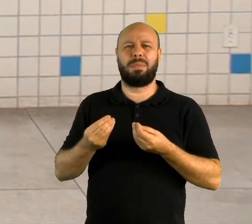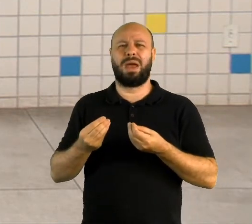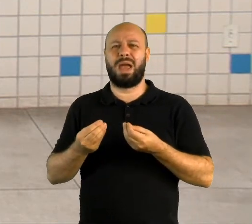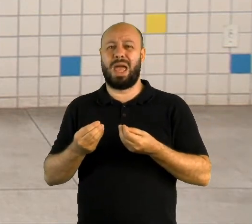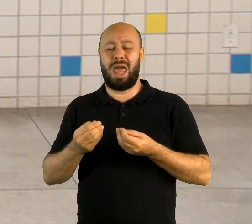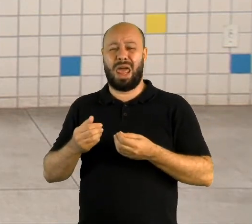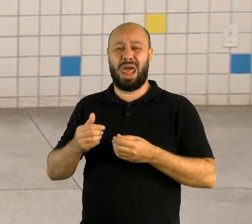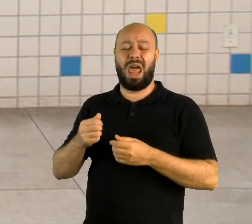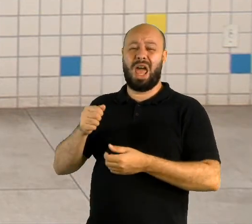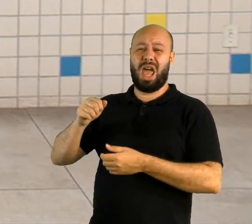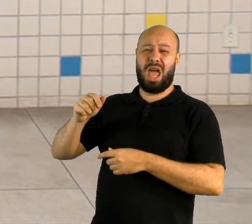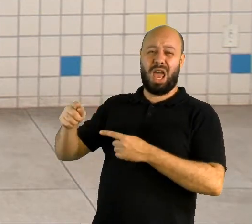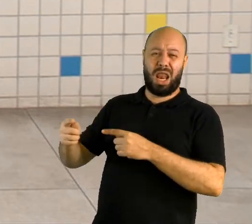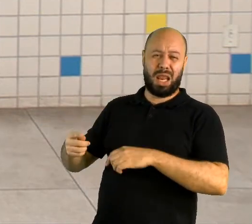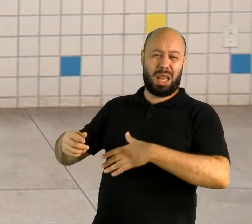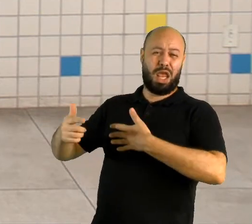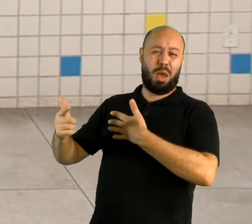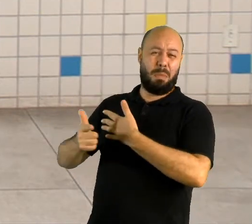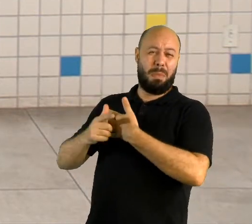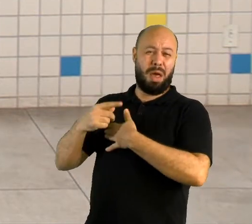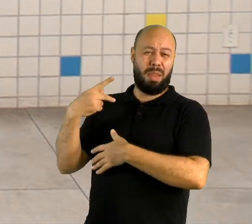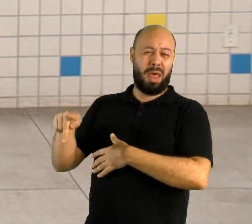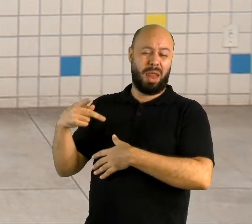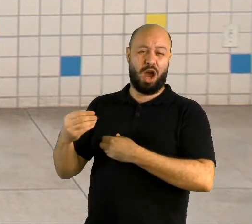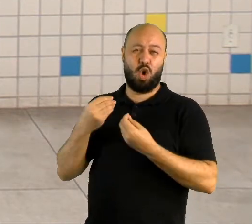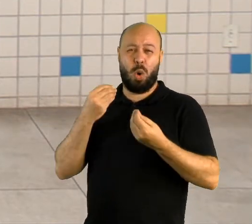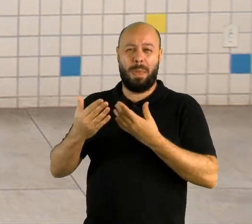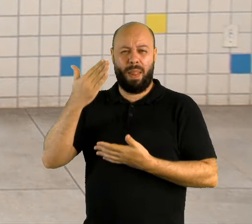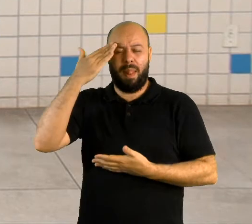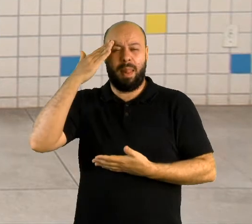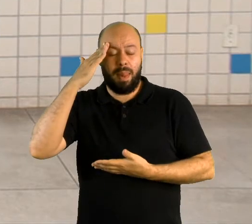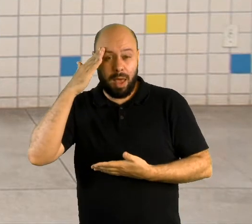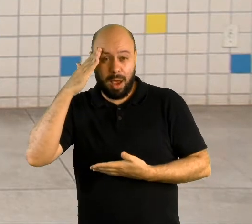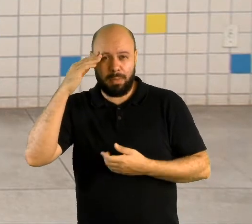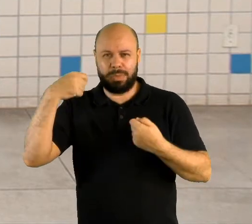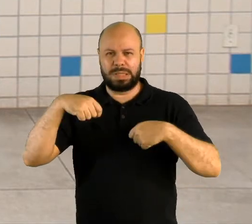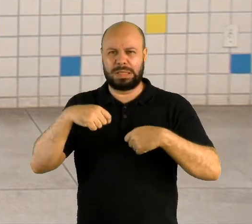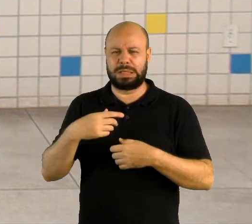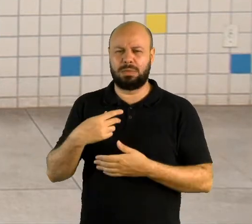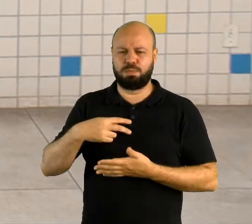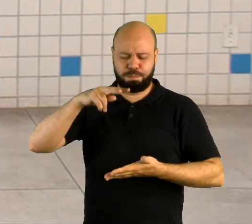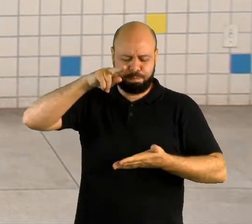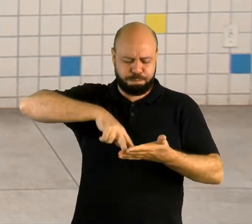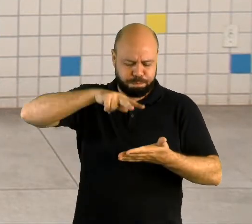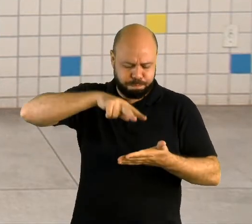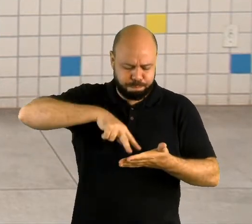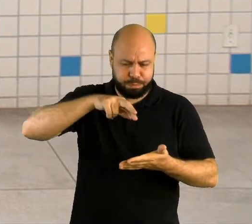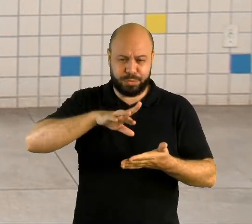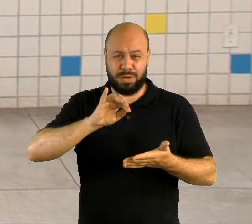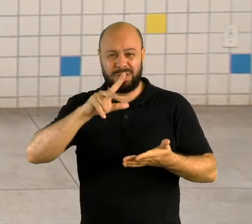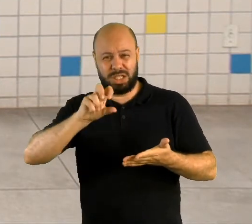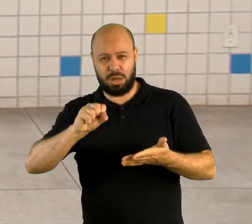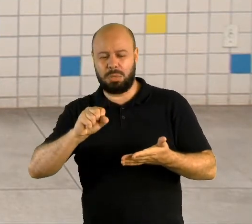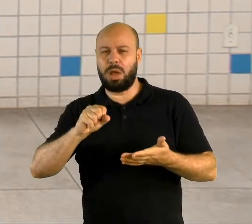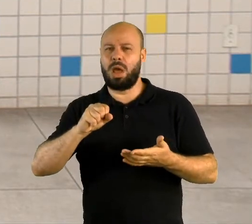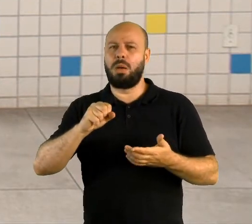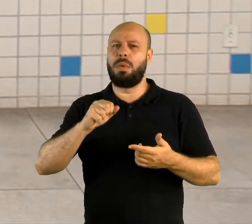às dos escritores é dar a entender que a revisão é atividade